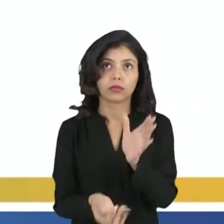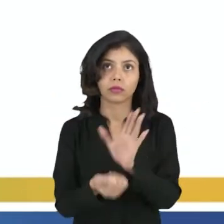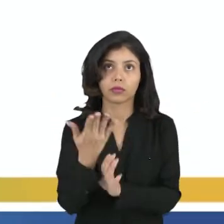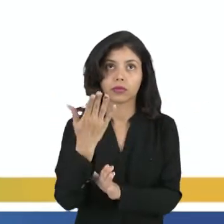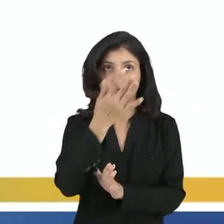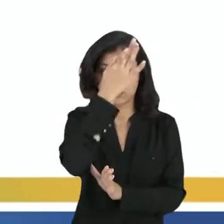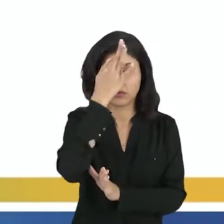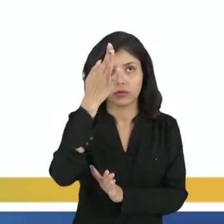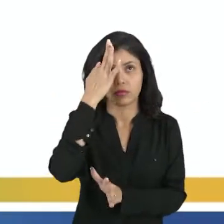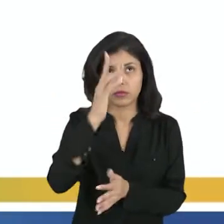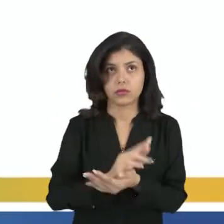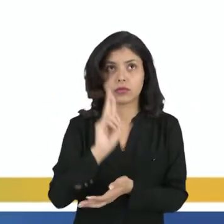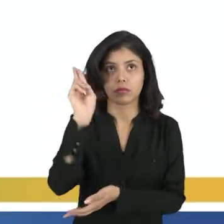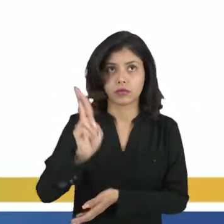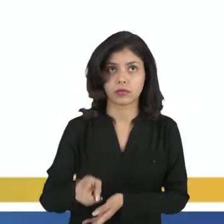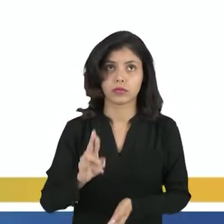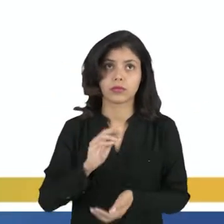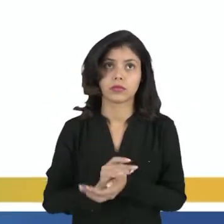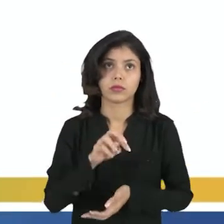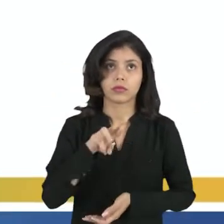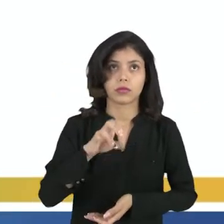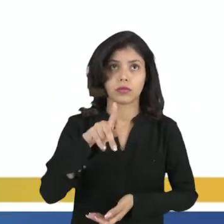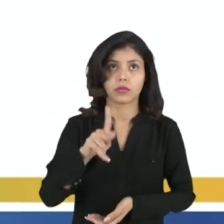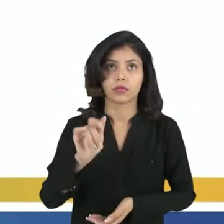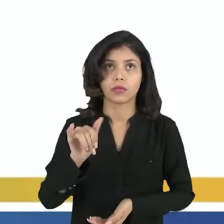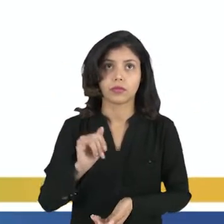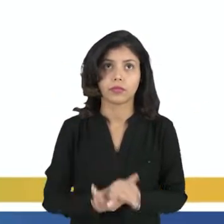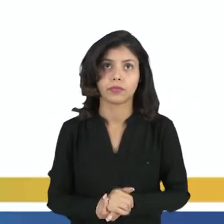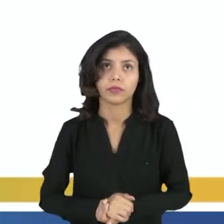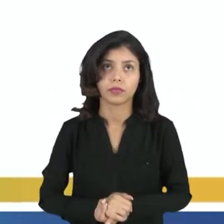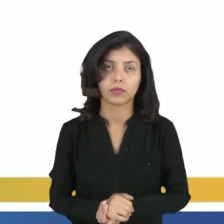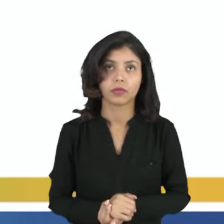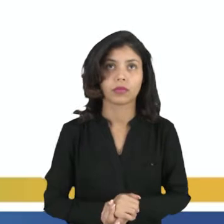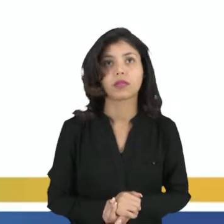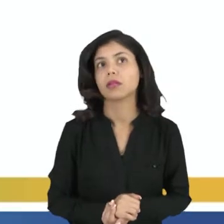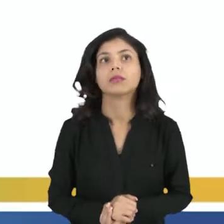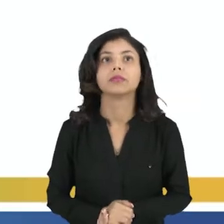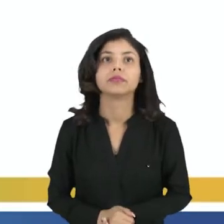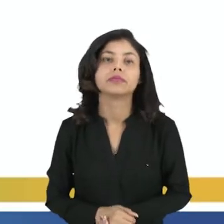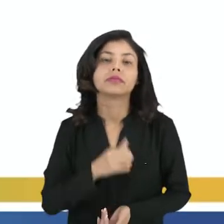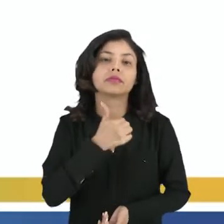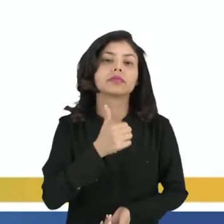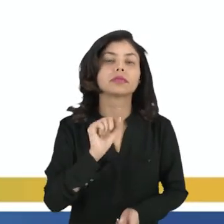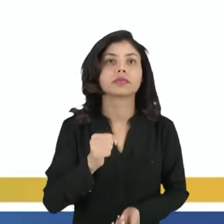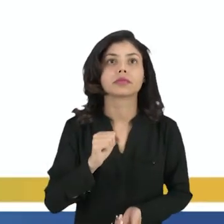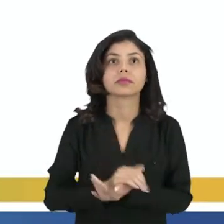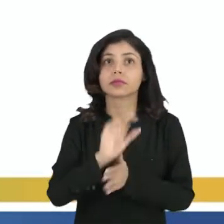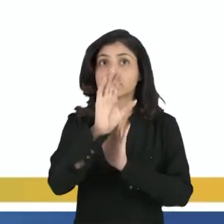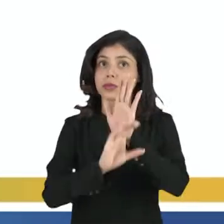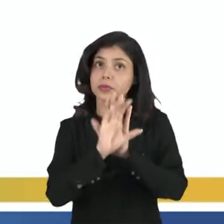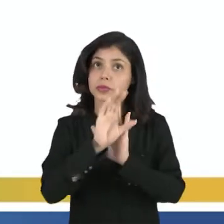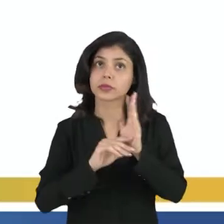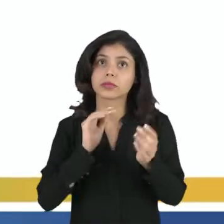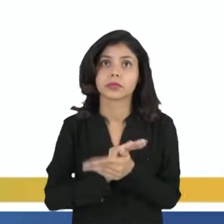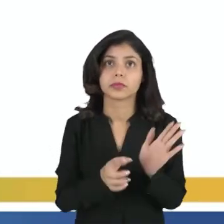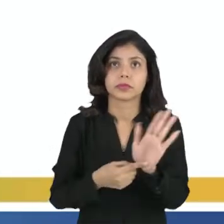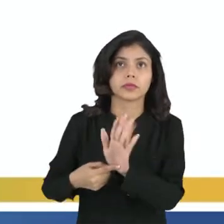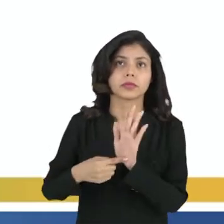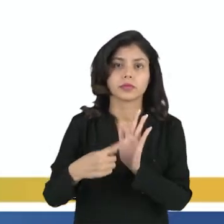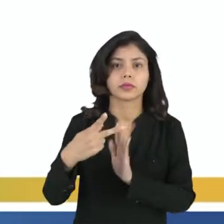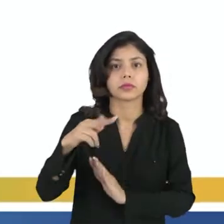para quê? Ele foi criado pelo filósofo russo Mikhail Bakhtin, tá? E esse conceito ele representa o quê?